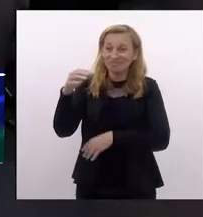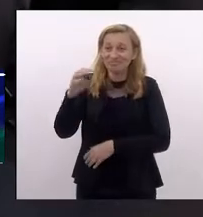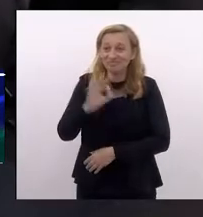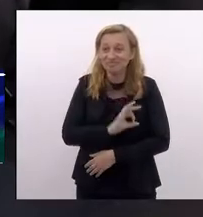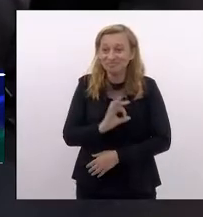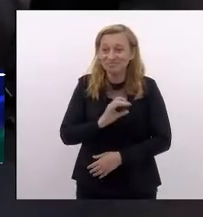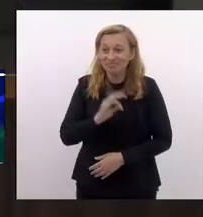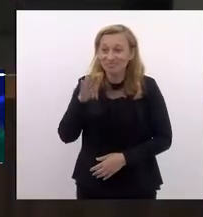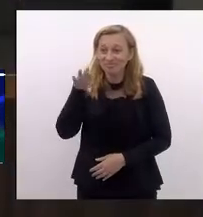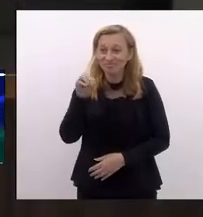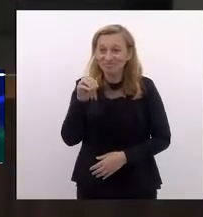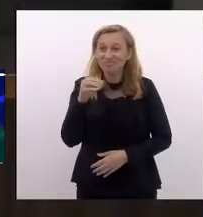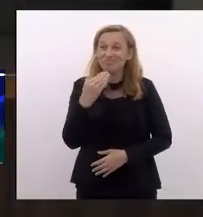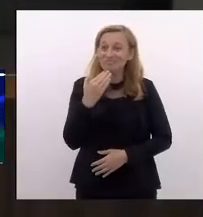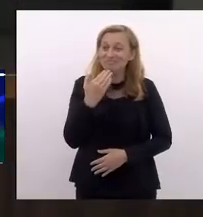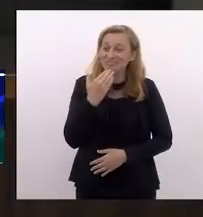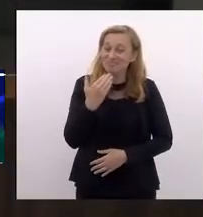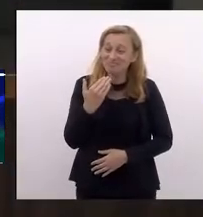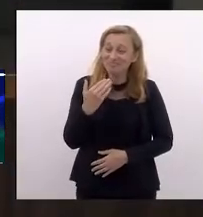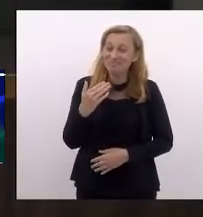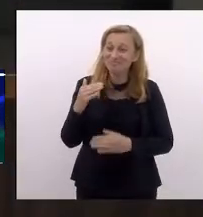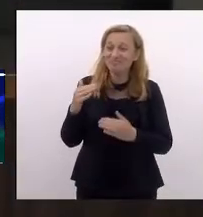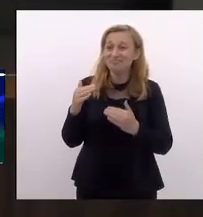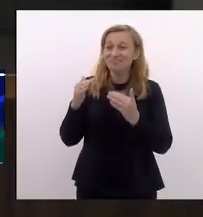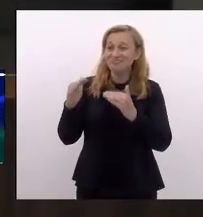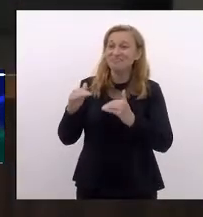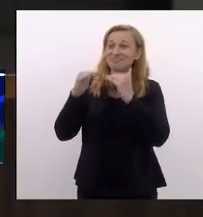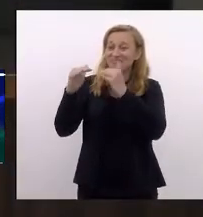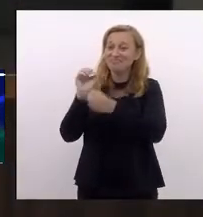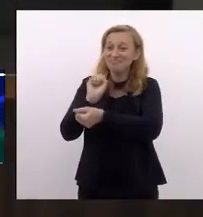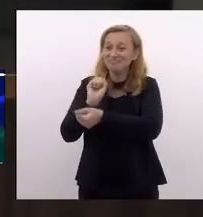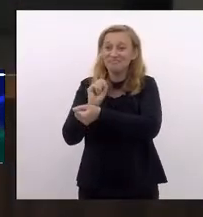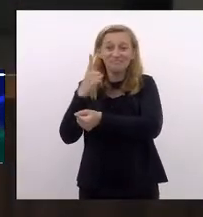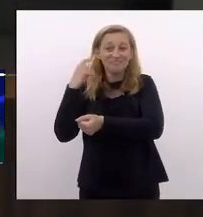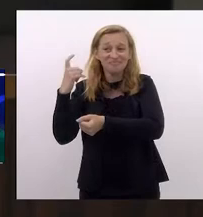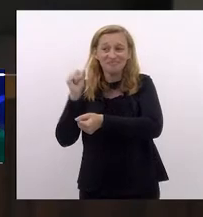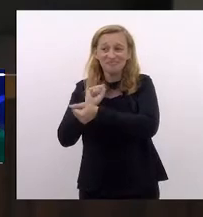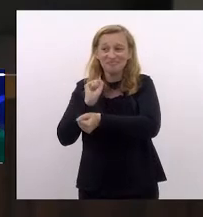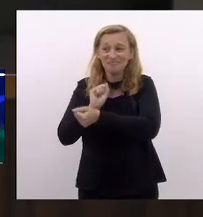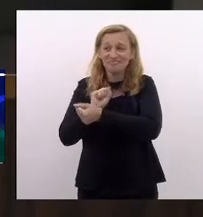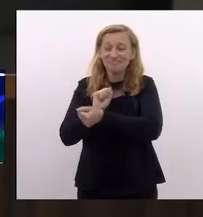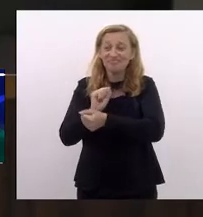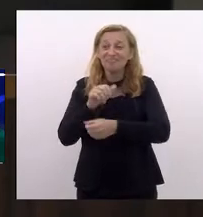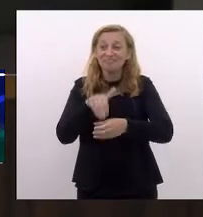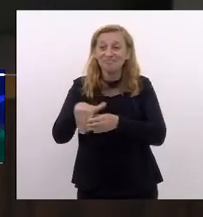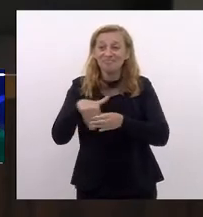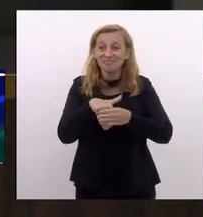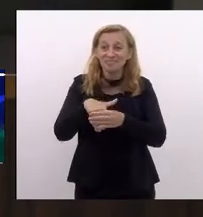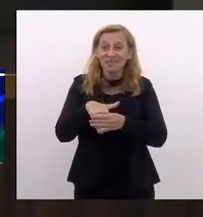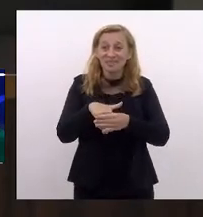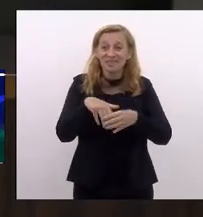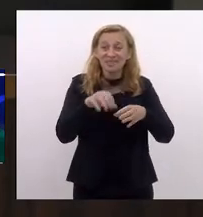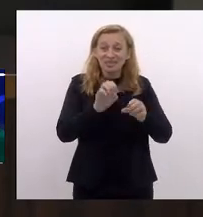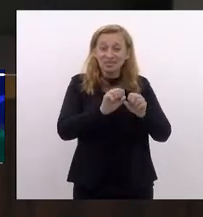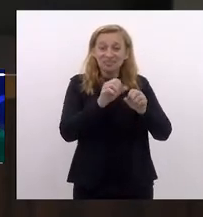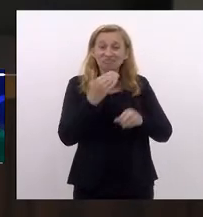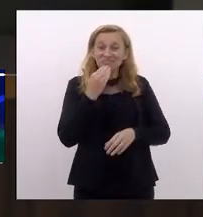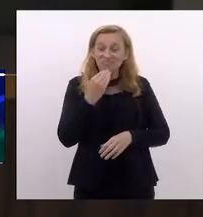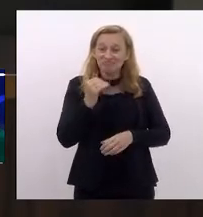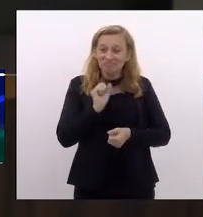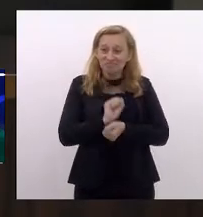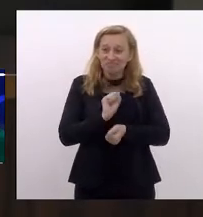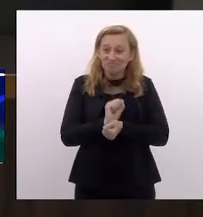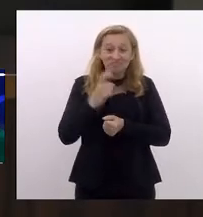Bernardo Bernardo Bernardo aguarda o motivo a tendência terá que votar pelo sistema por favor